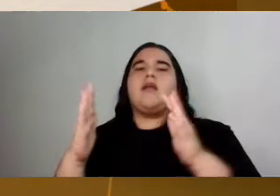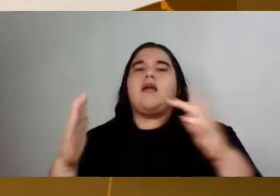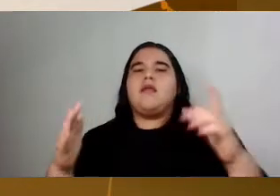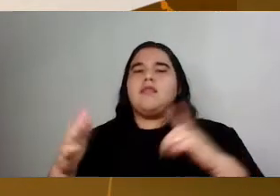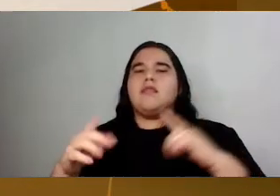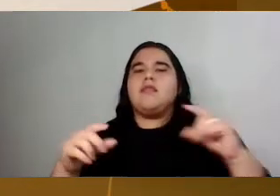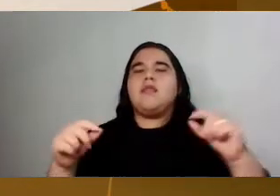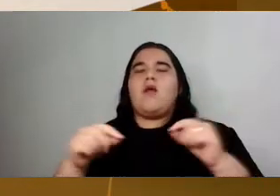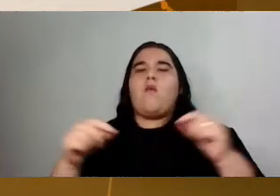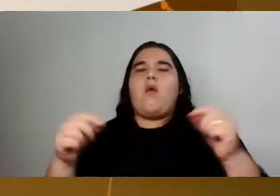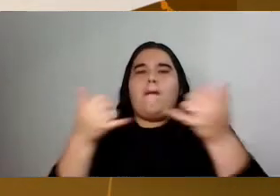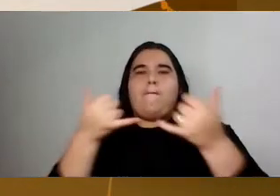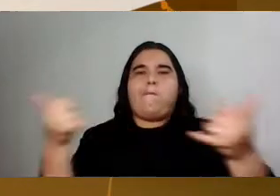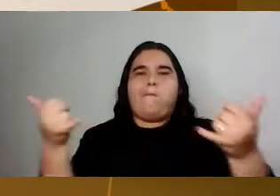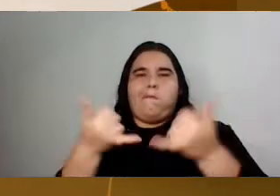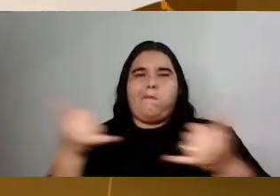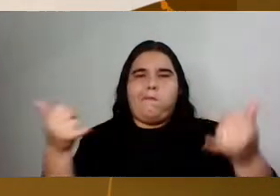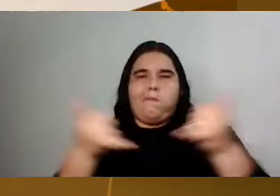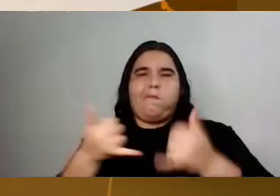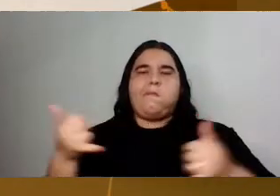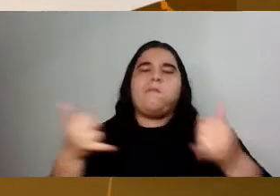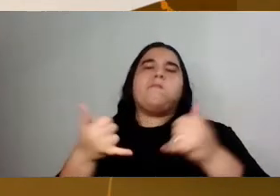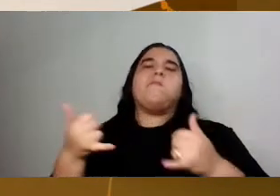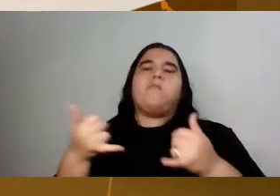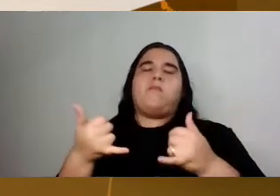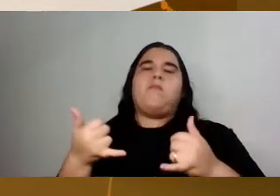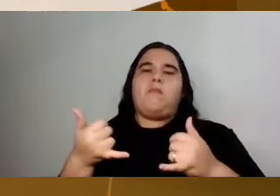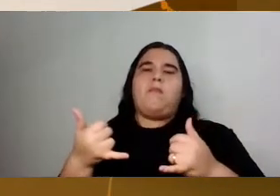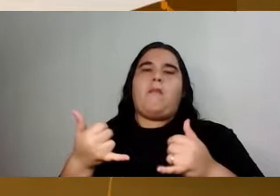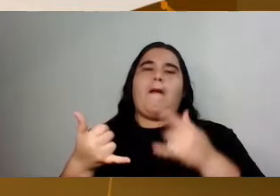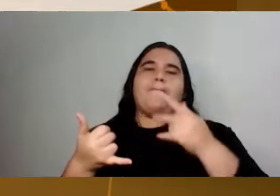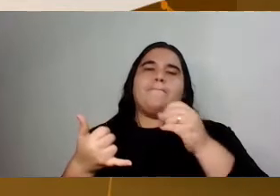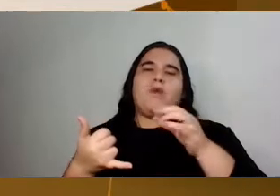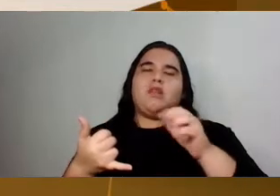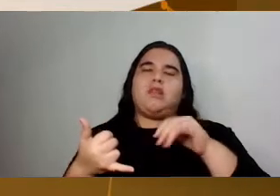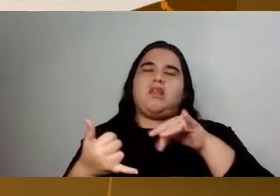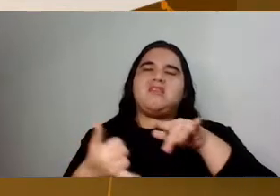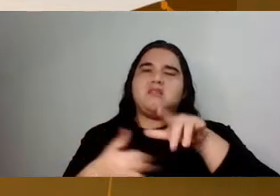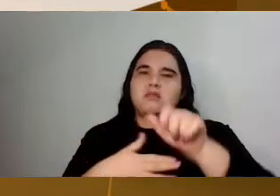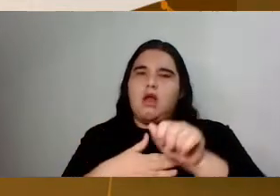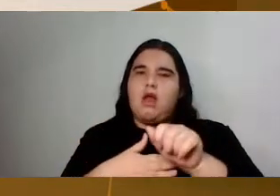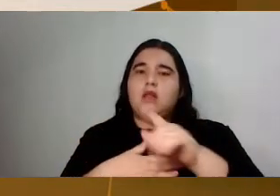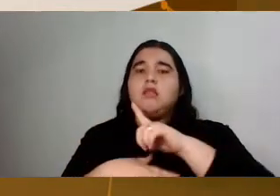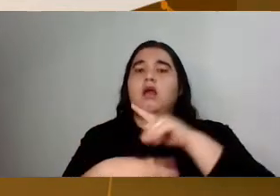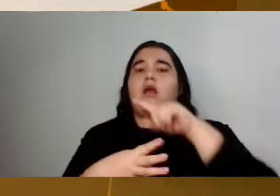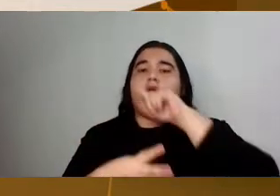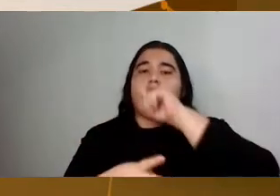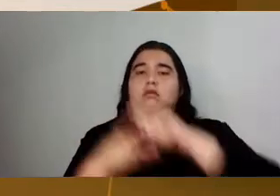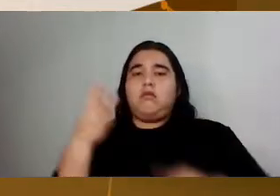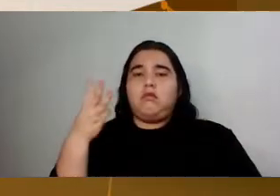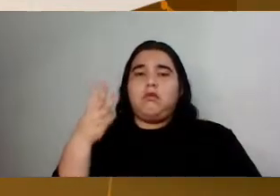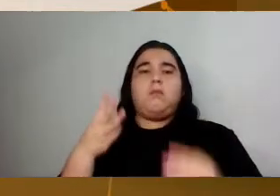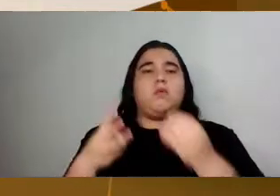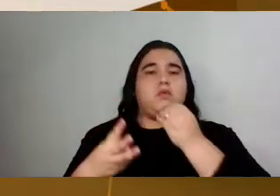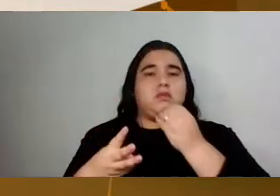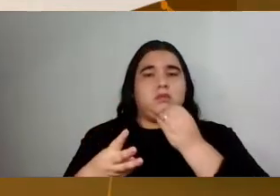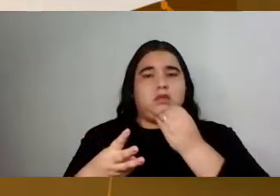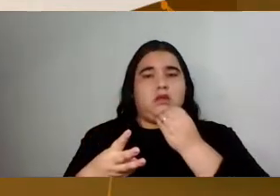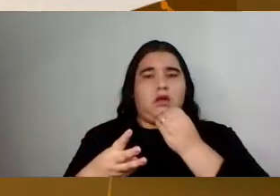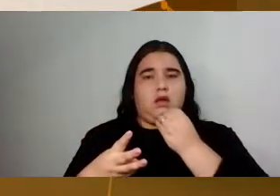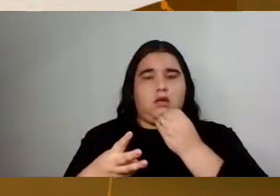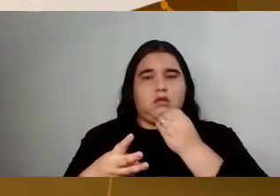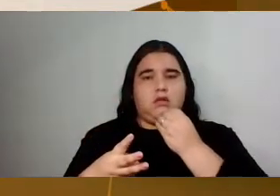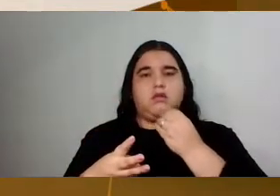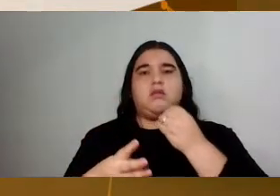de potência e você identifica a tensão. Você tem aqui três possibilidades de tensão que a empresa existe nela, né? A Chess tem